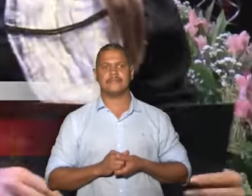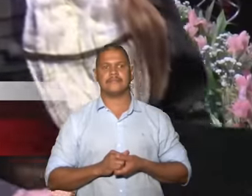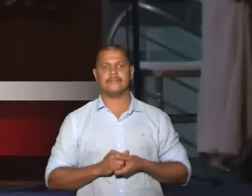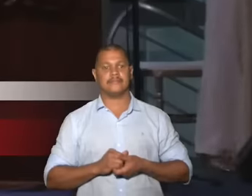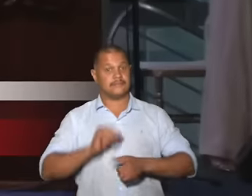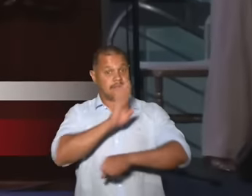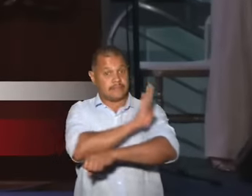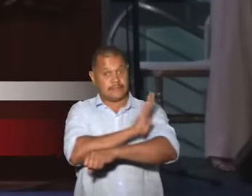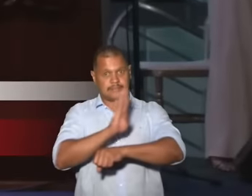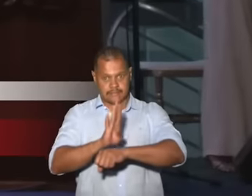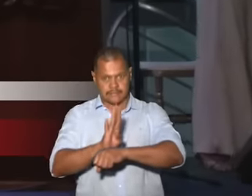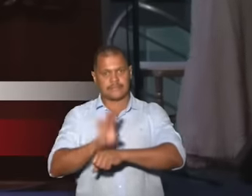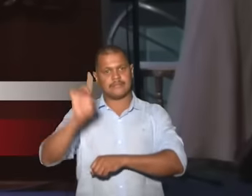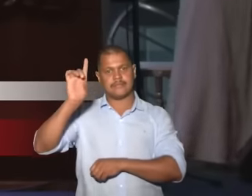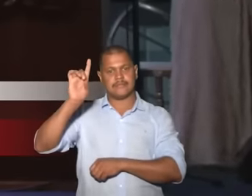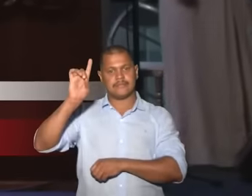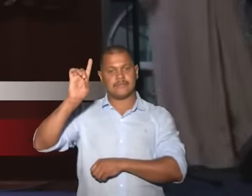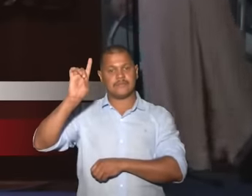Bacharéis em Direito,